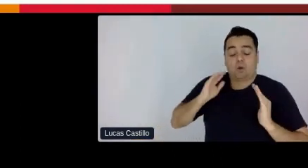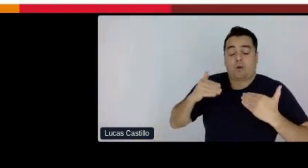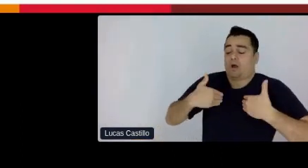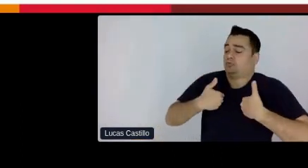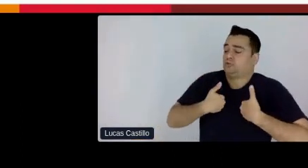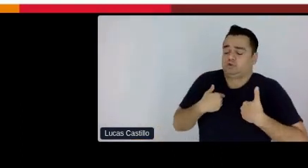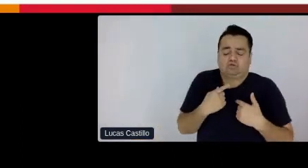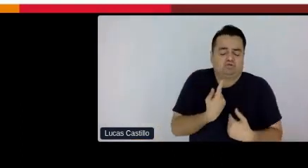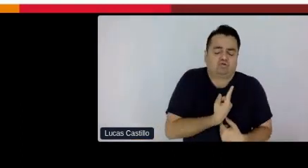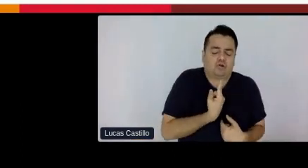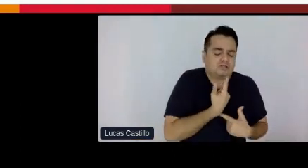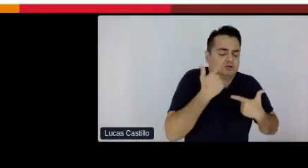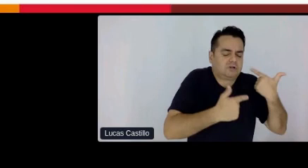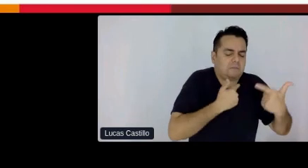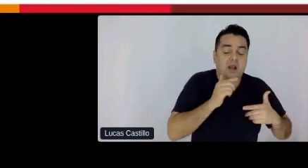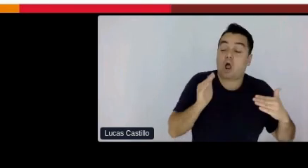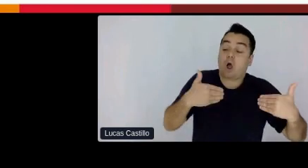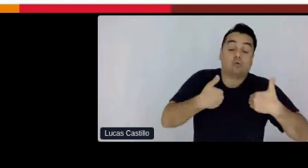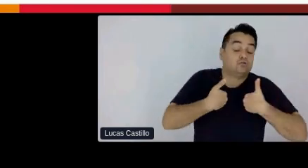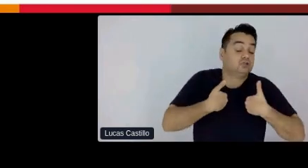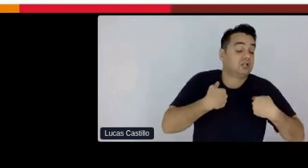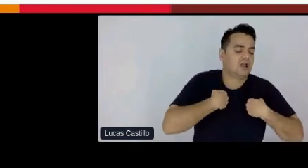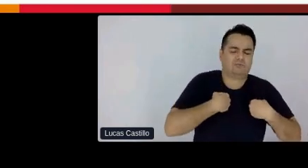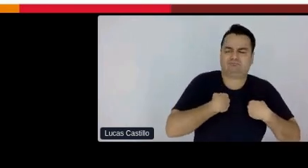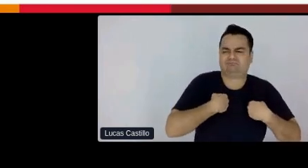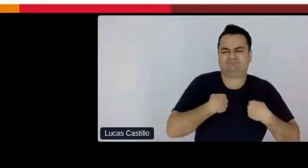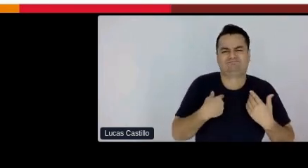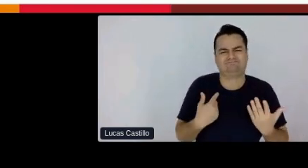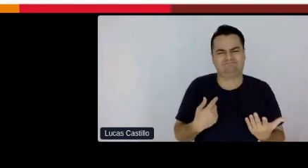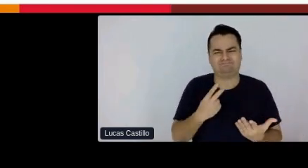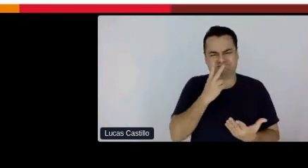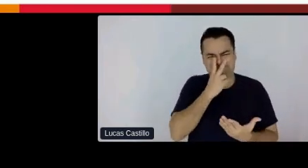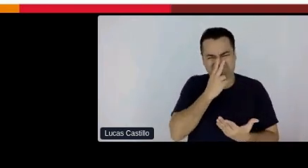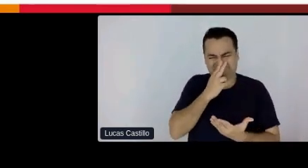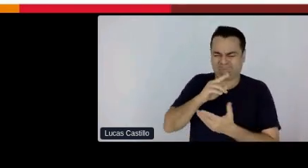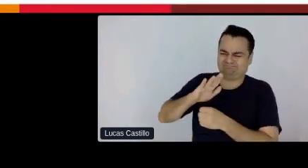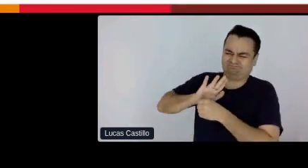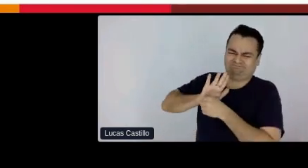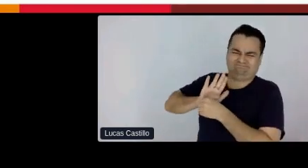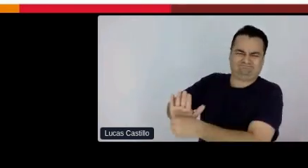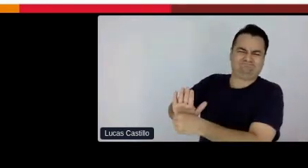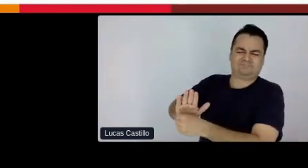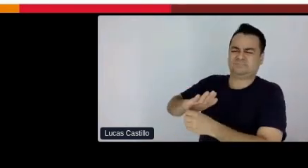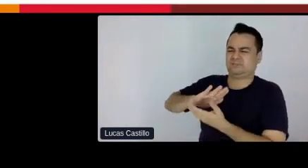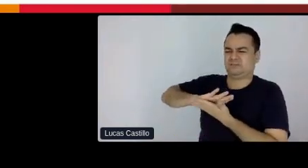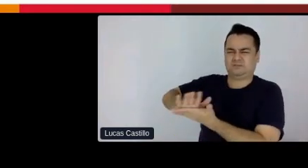meu foninho e trabalhar sozinho. Gente, por favor, não use esse tipo de expressão.